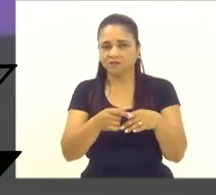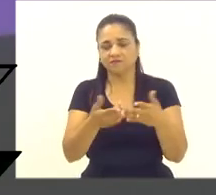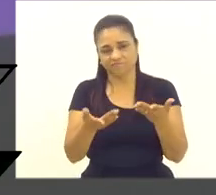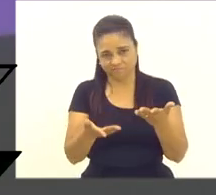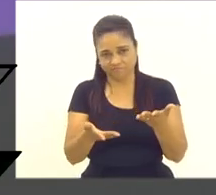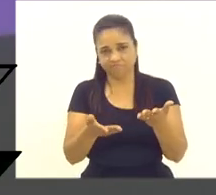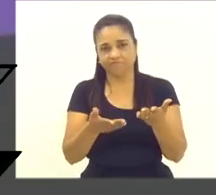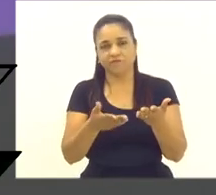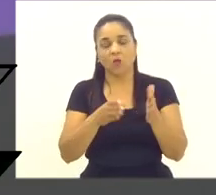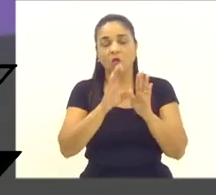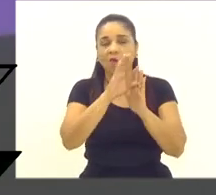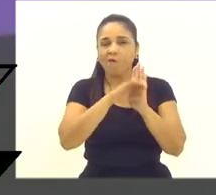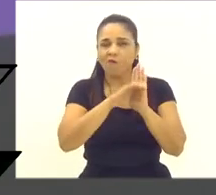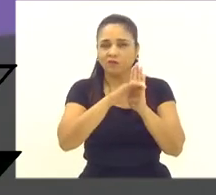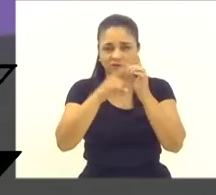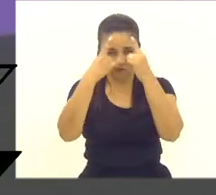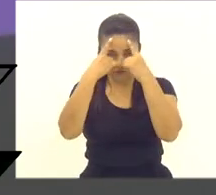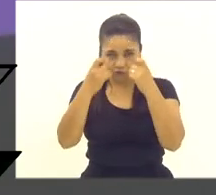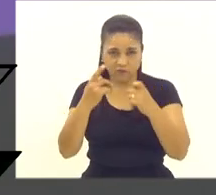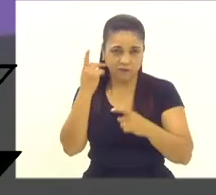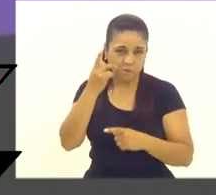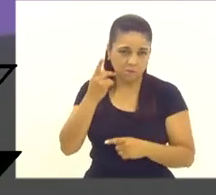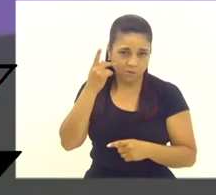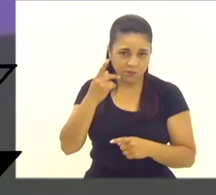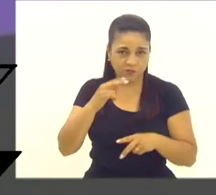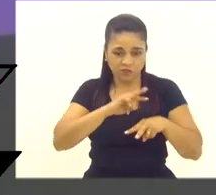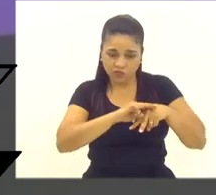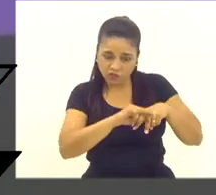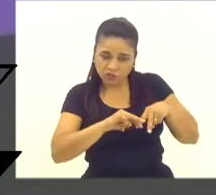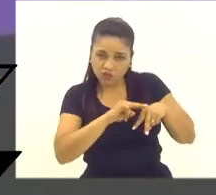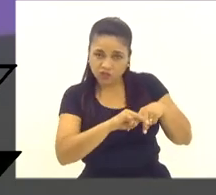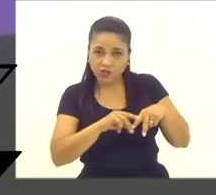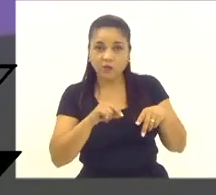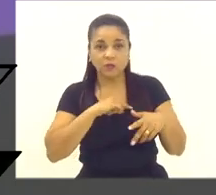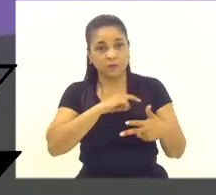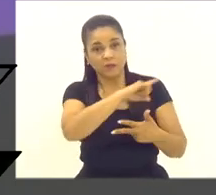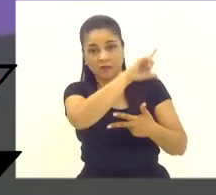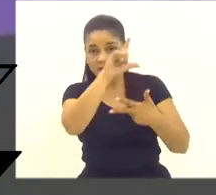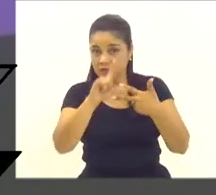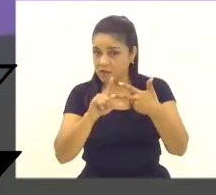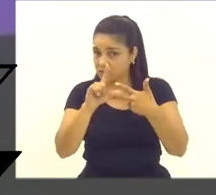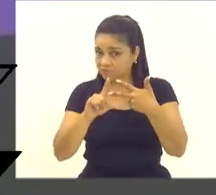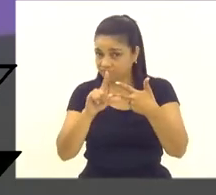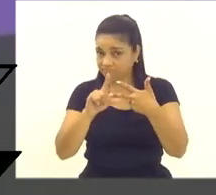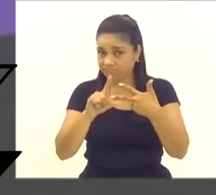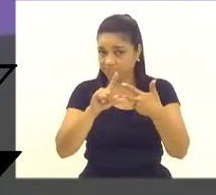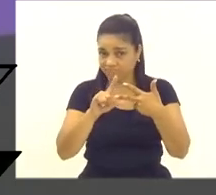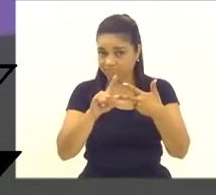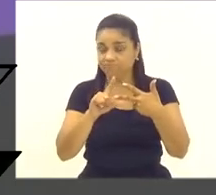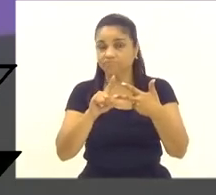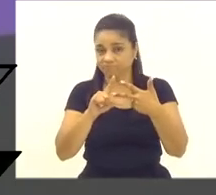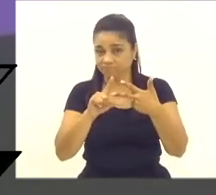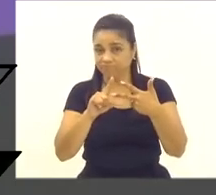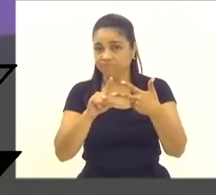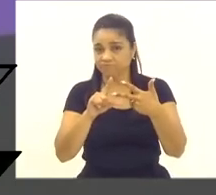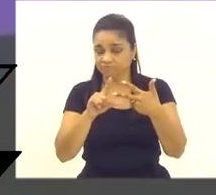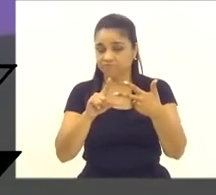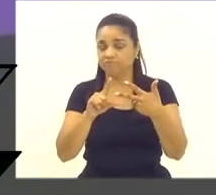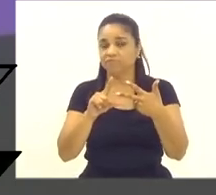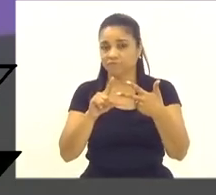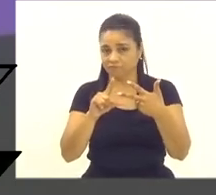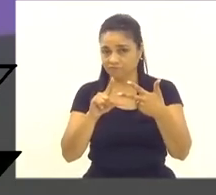de violência política de gênero o legislativo também tem procurado né e parar o ordenamento